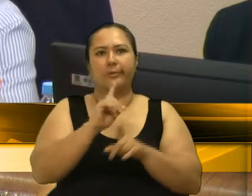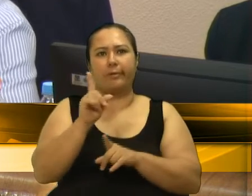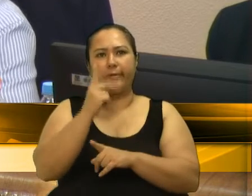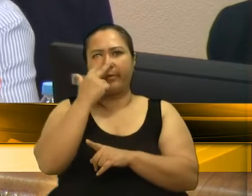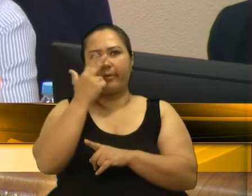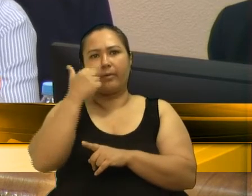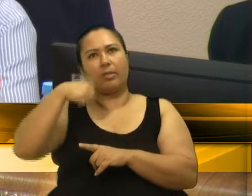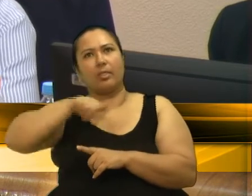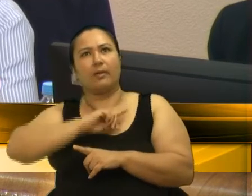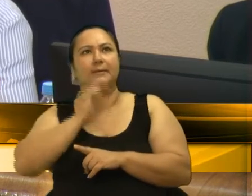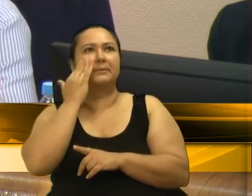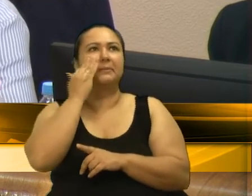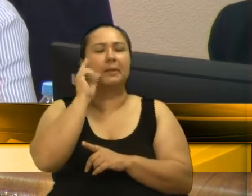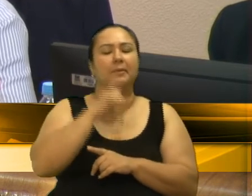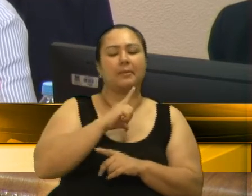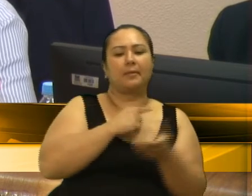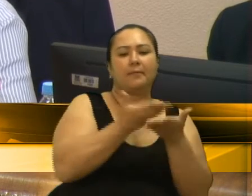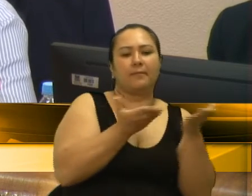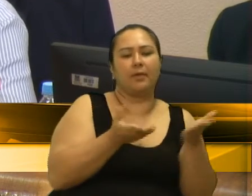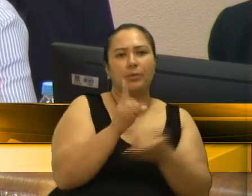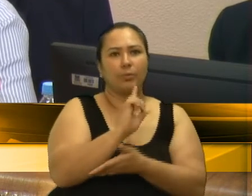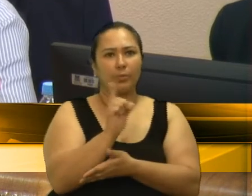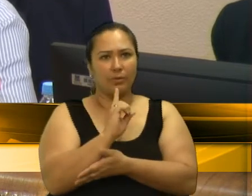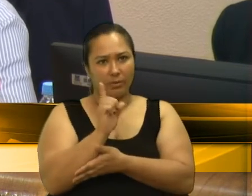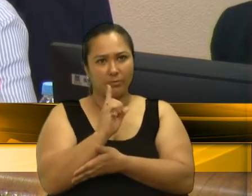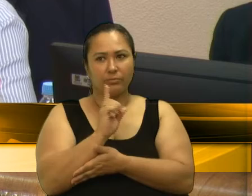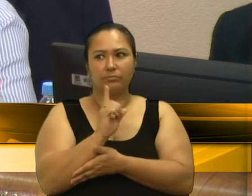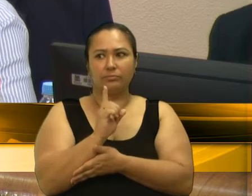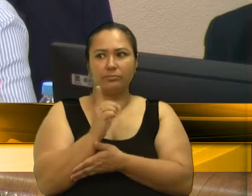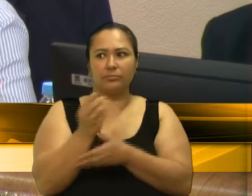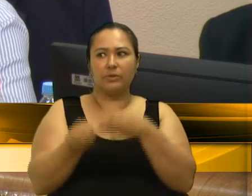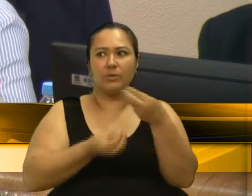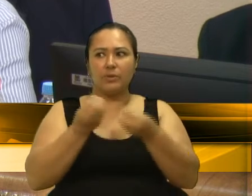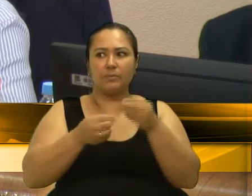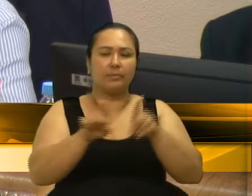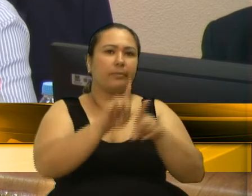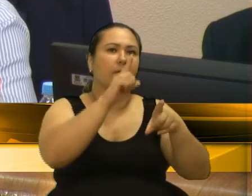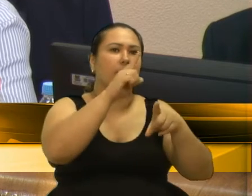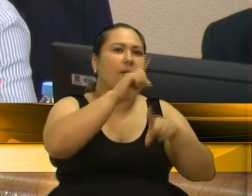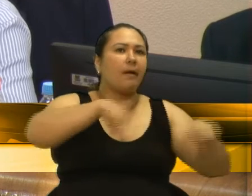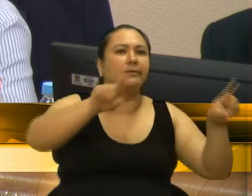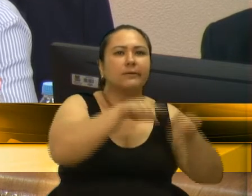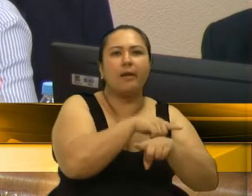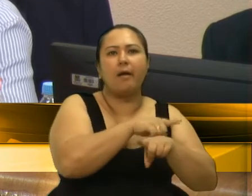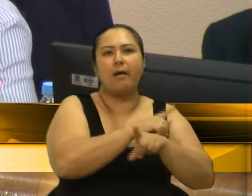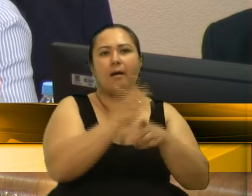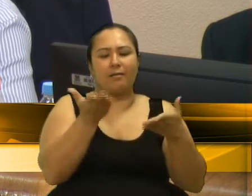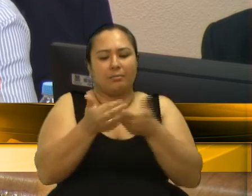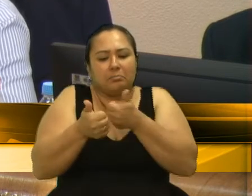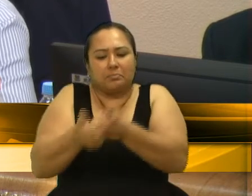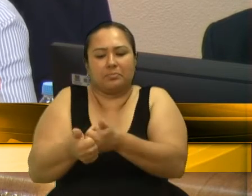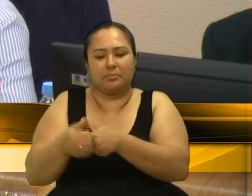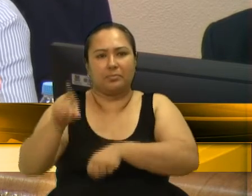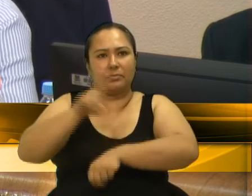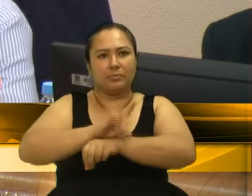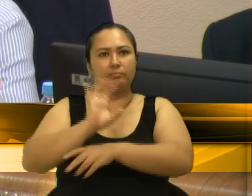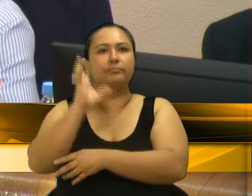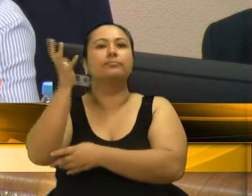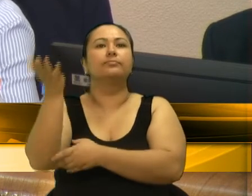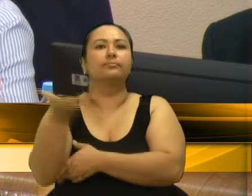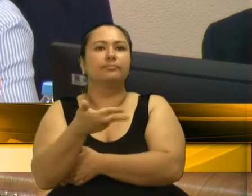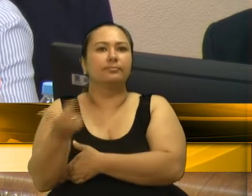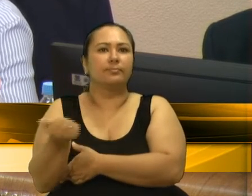mesmo dos eventos, e posteriormente ter que frustrar os mesmos, tendo que cancelar, tendo que mudar o evento em cima, muito próximo à data,